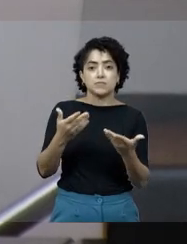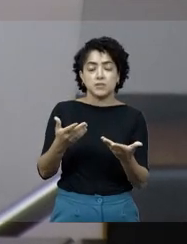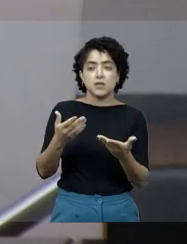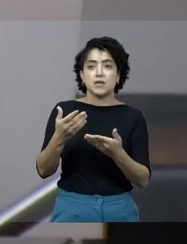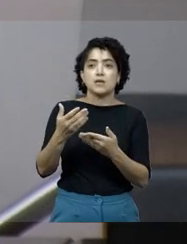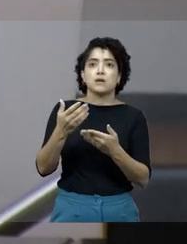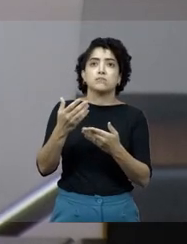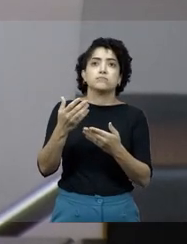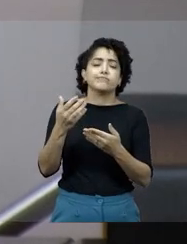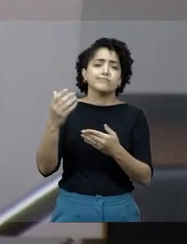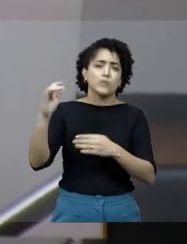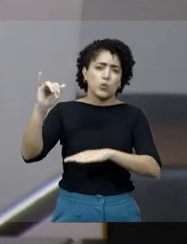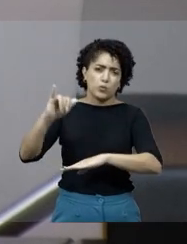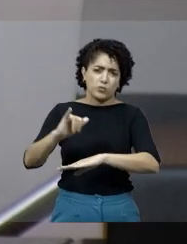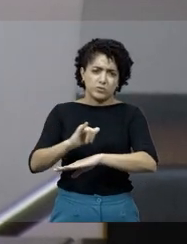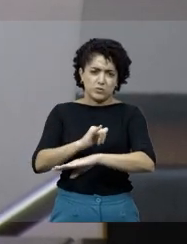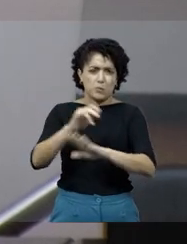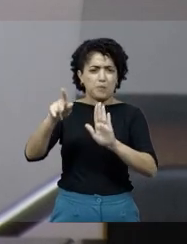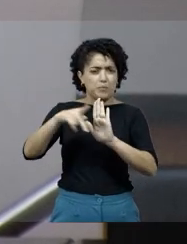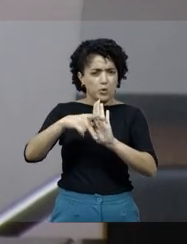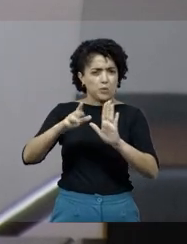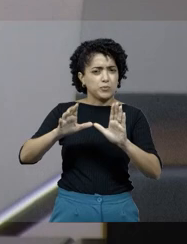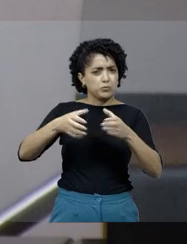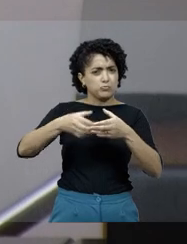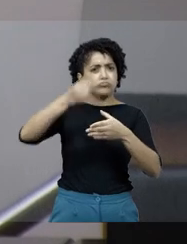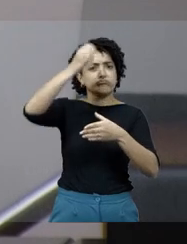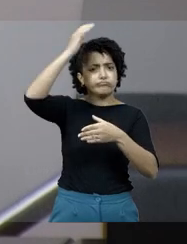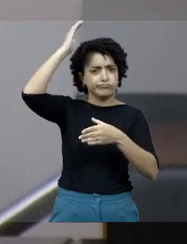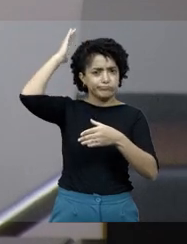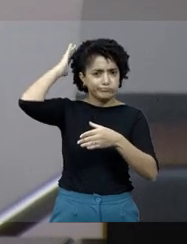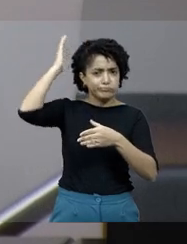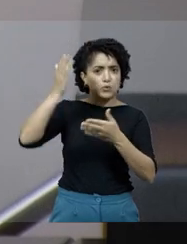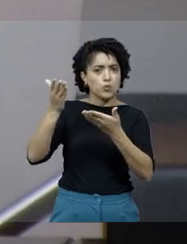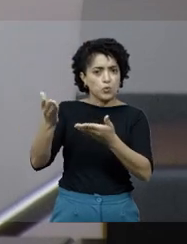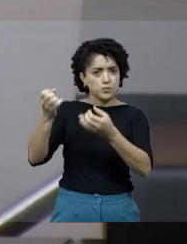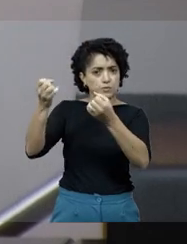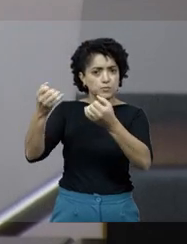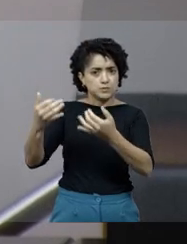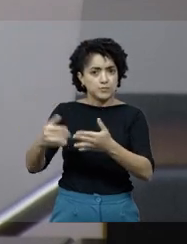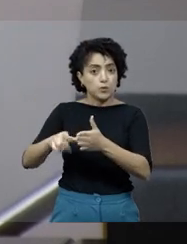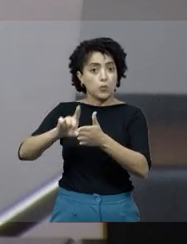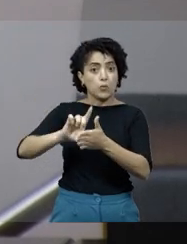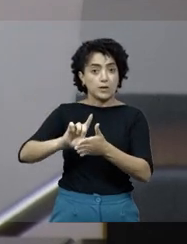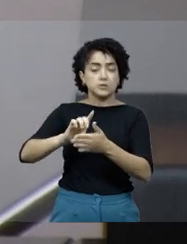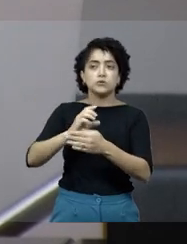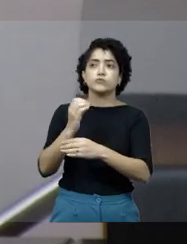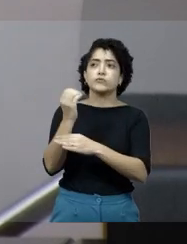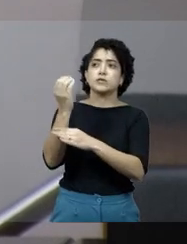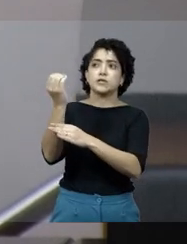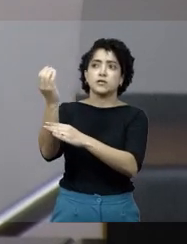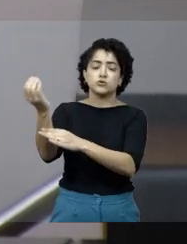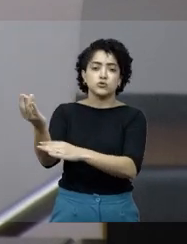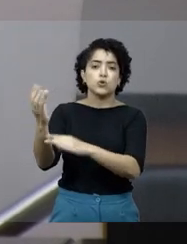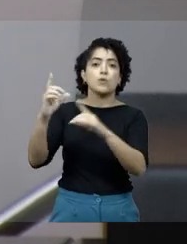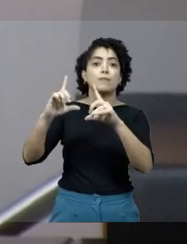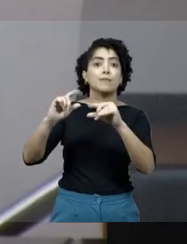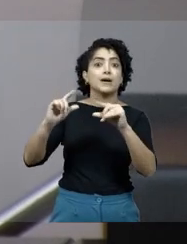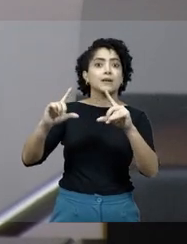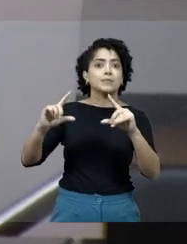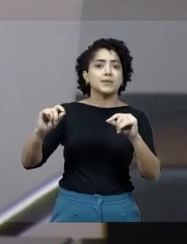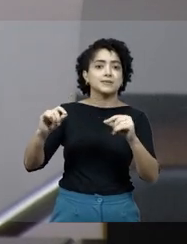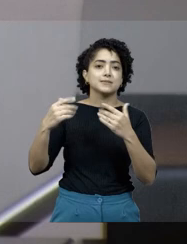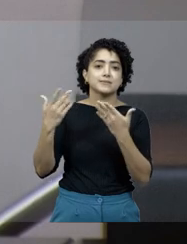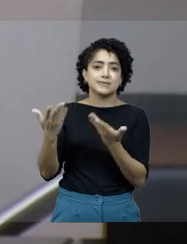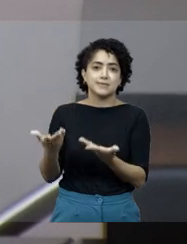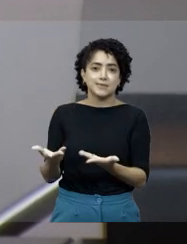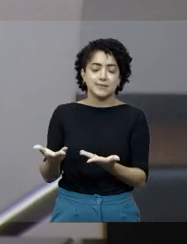avião do Corpo Bombeiro, como muito bem falou aqui o deputado Bruno, foram para Brasília, o alto escalão